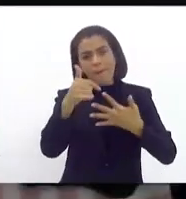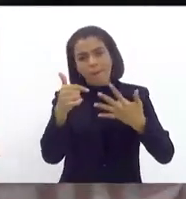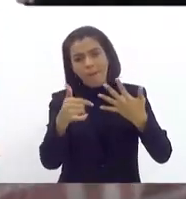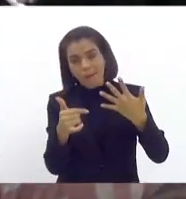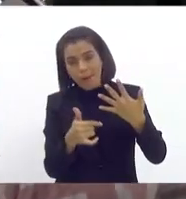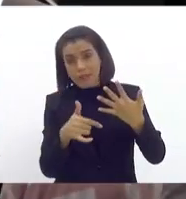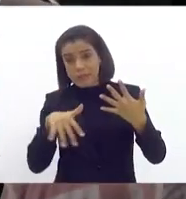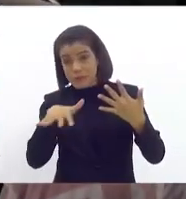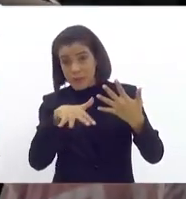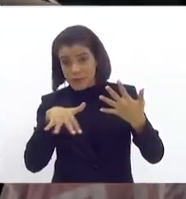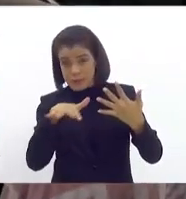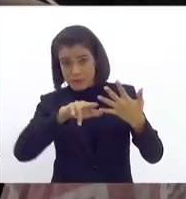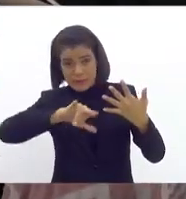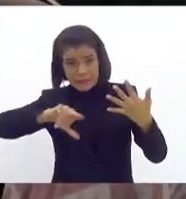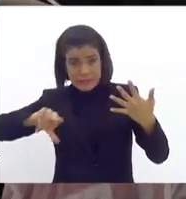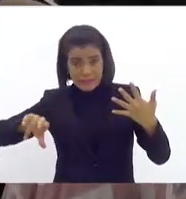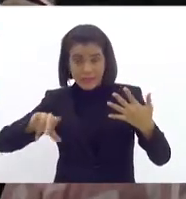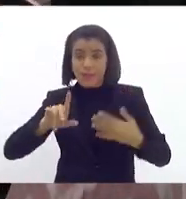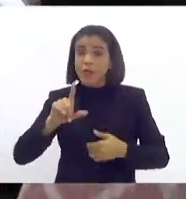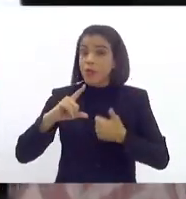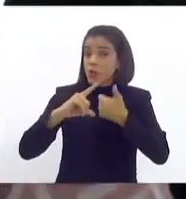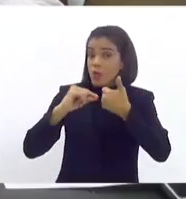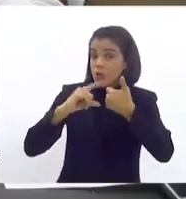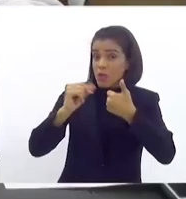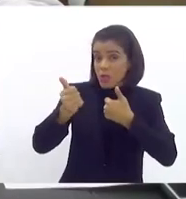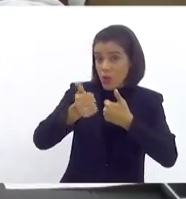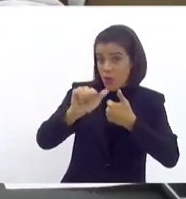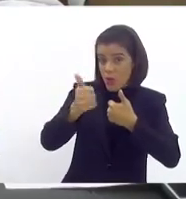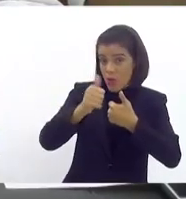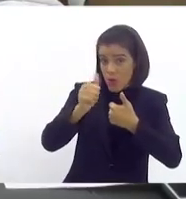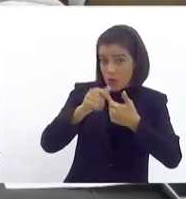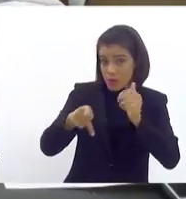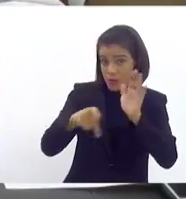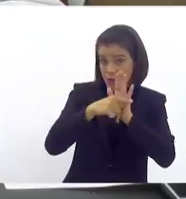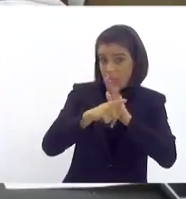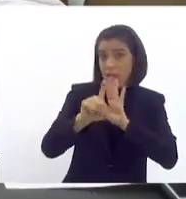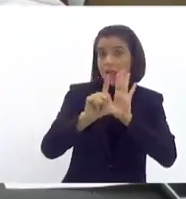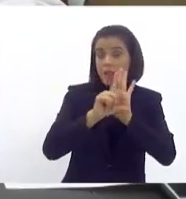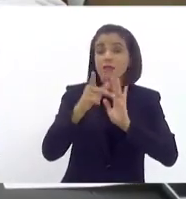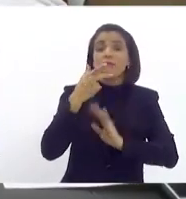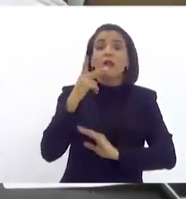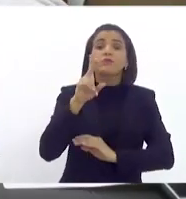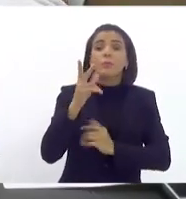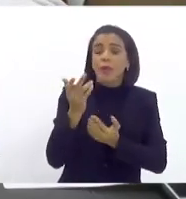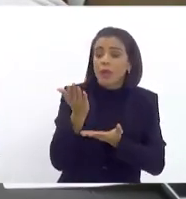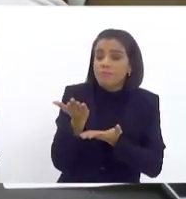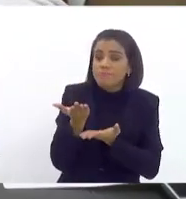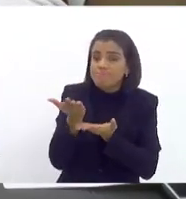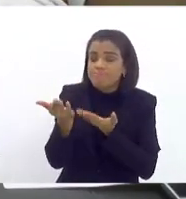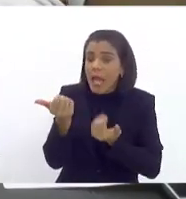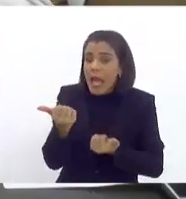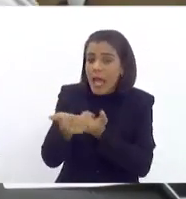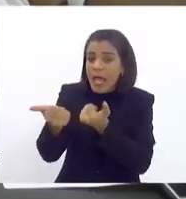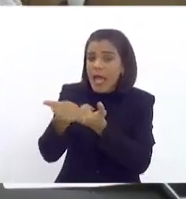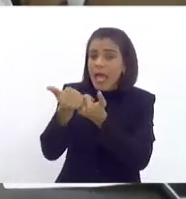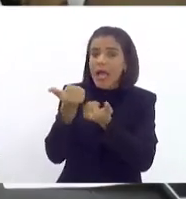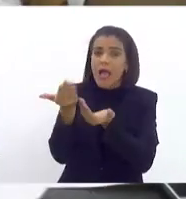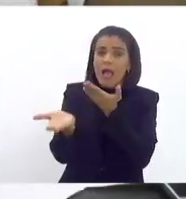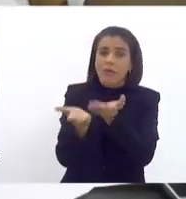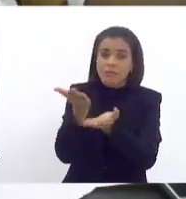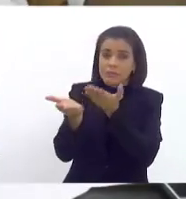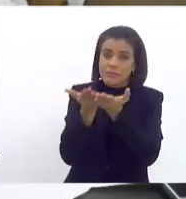de agente do Estado. No artigo 11 dessa lei, dispõe sobre assistência psicológica. E, até